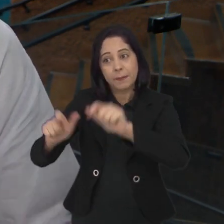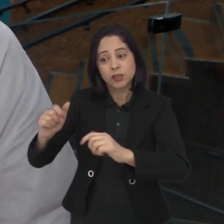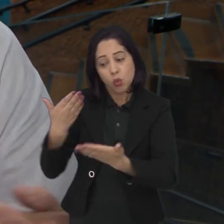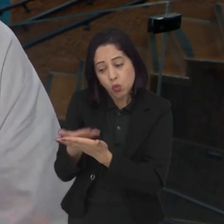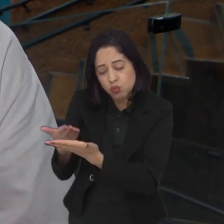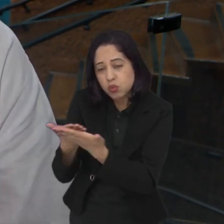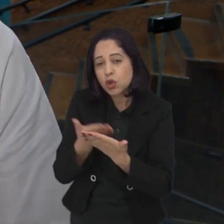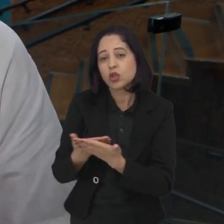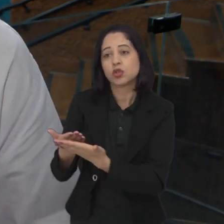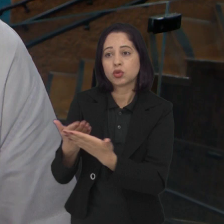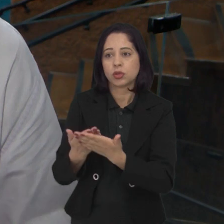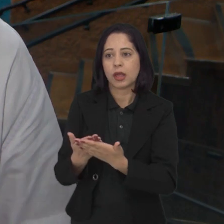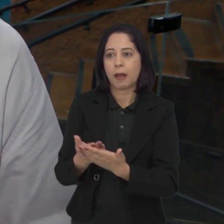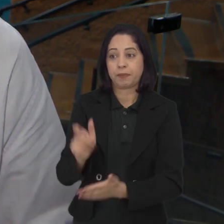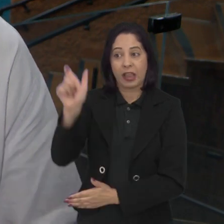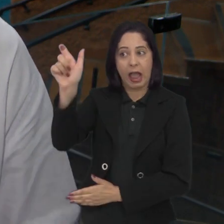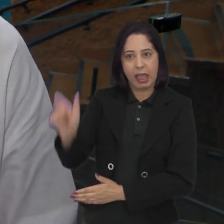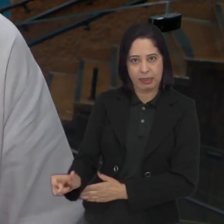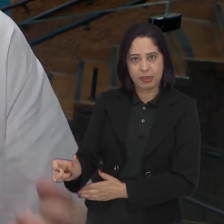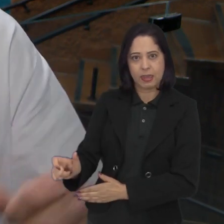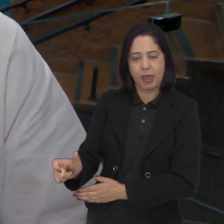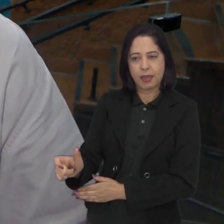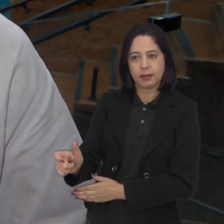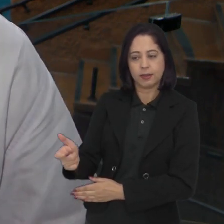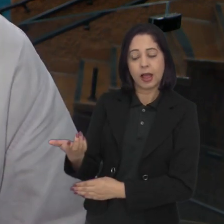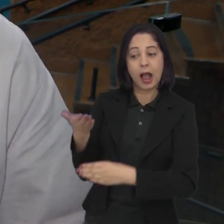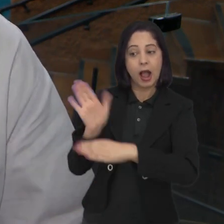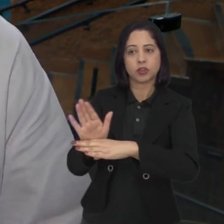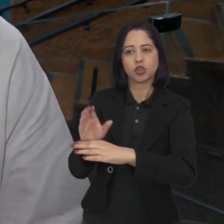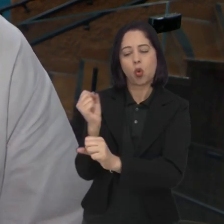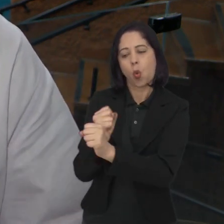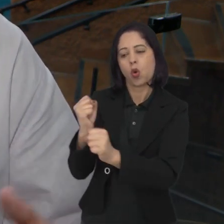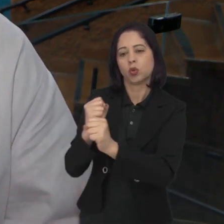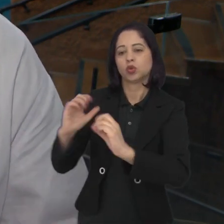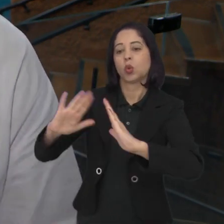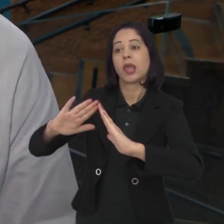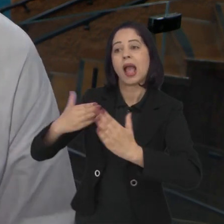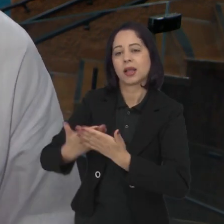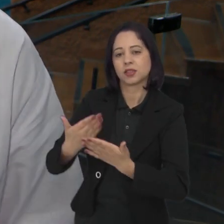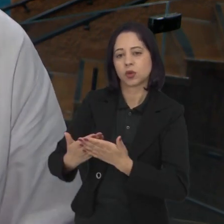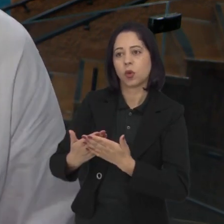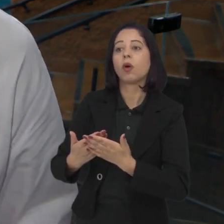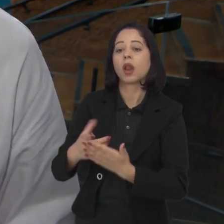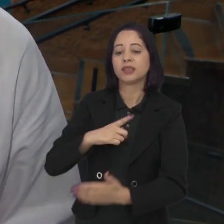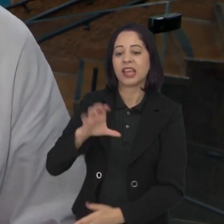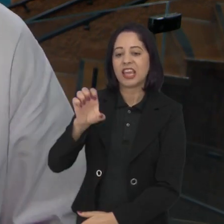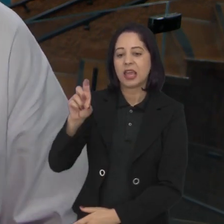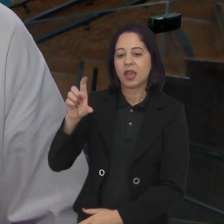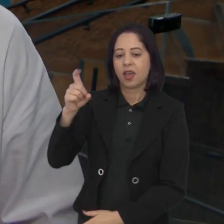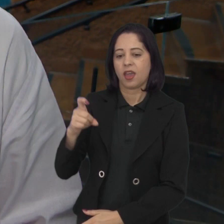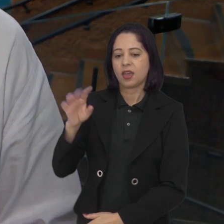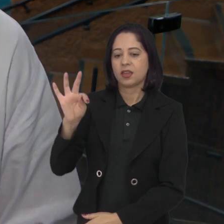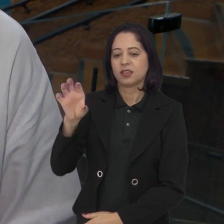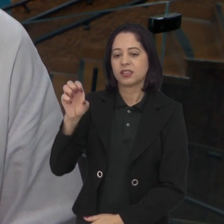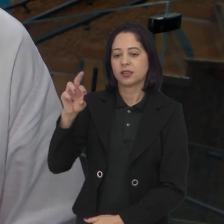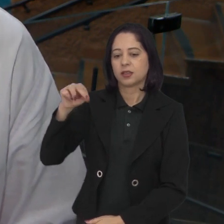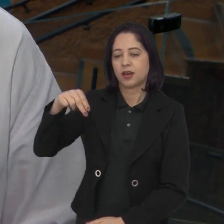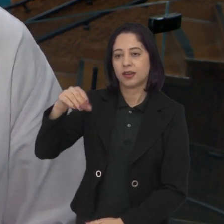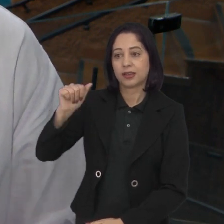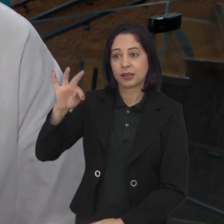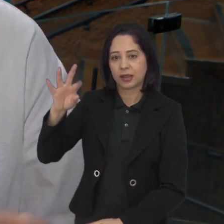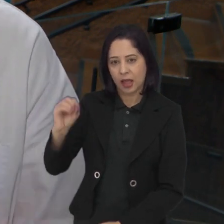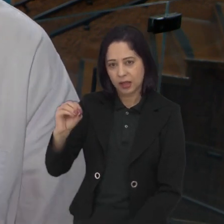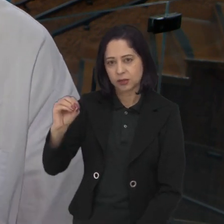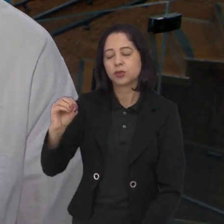escolarizado. Então é investido na educação em São José. Vamos ter nessa época também o Externato São José, que foi importantíssimo aqui na nossa